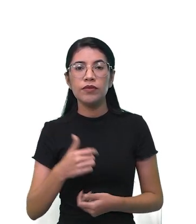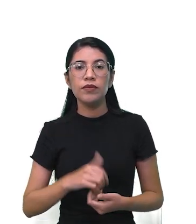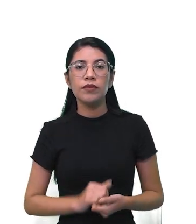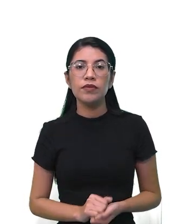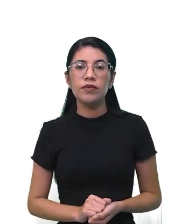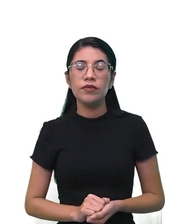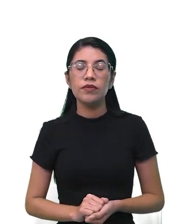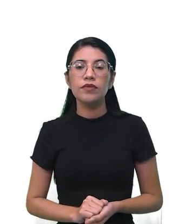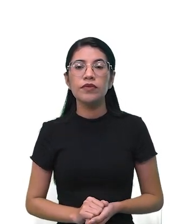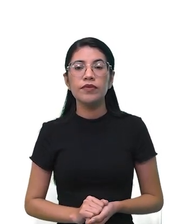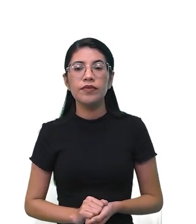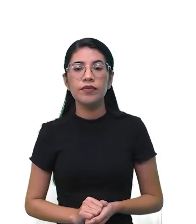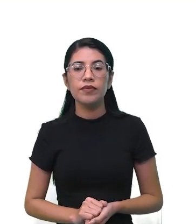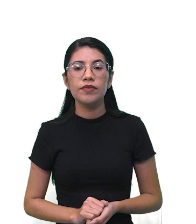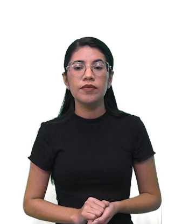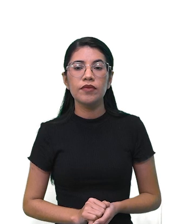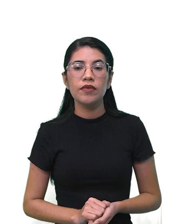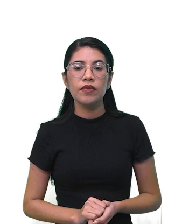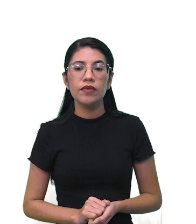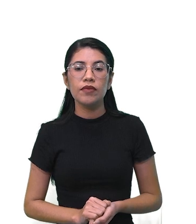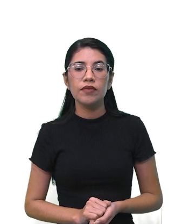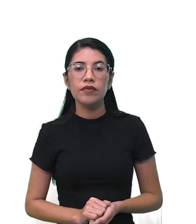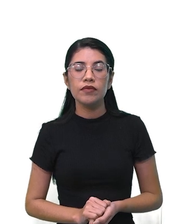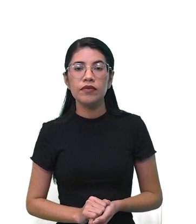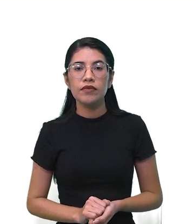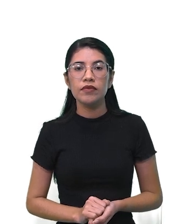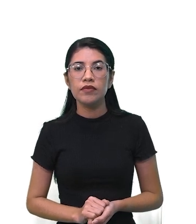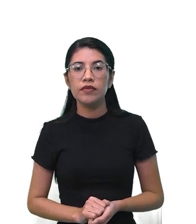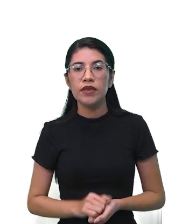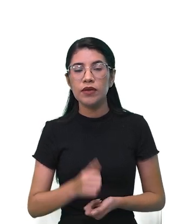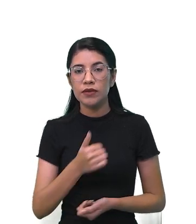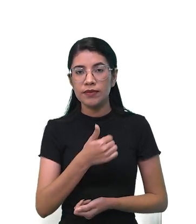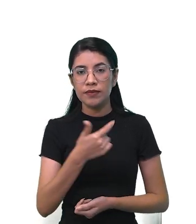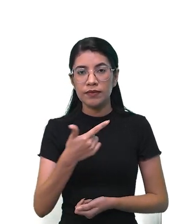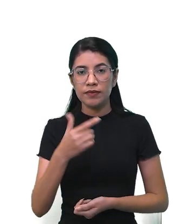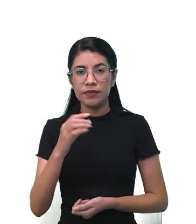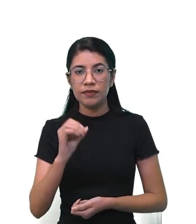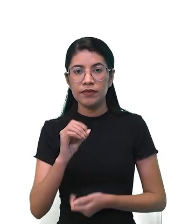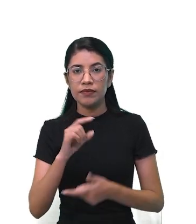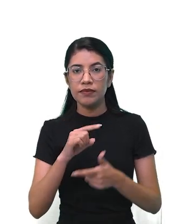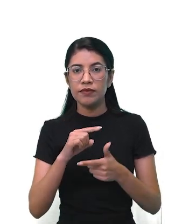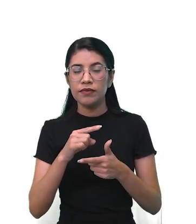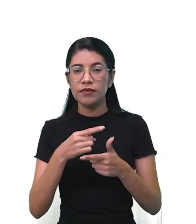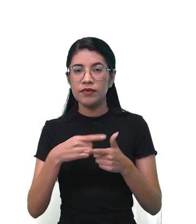Então vamos fazer aqui 180 dividido por 12.